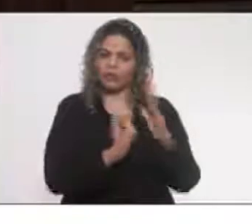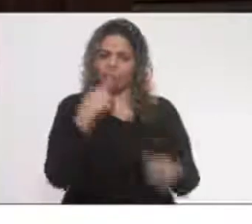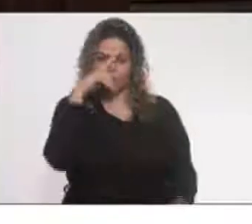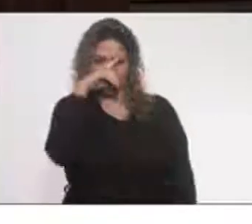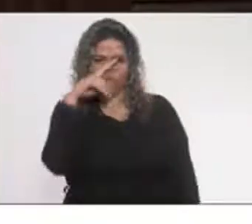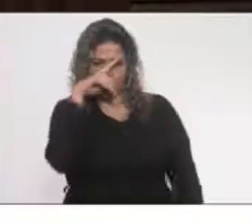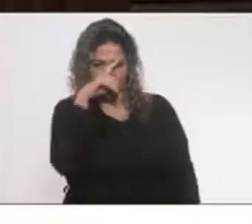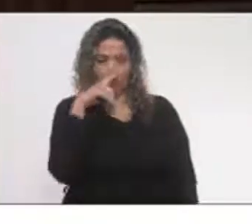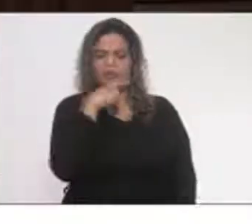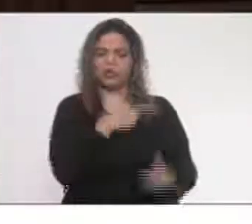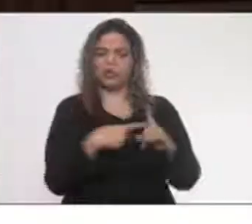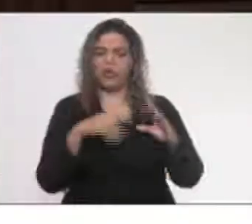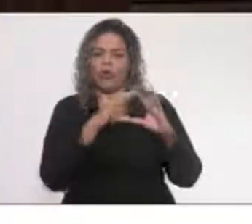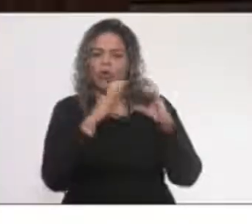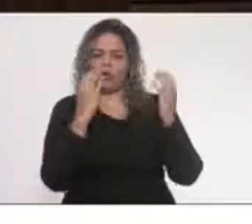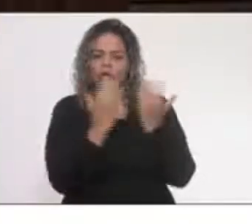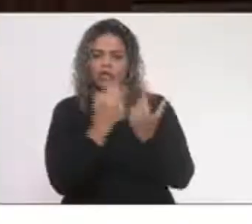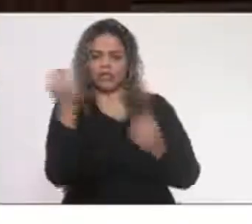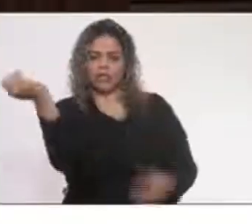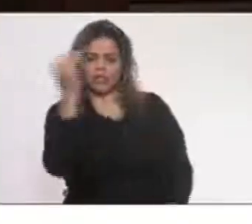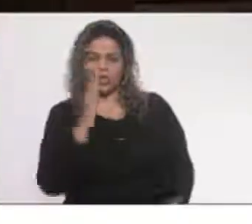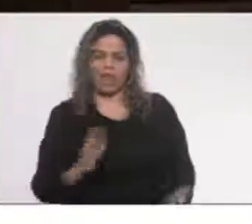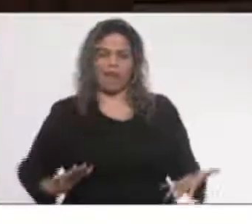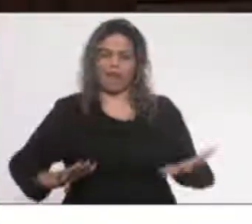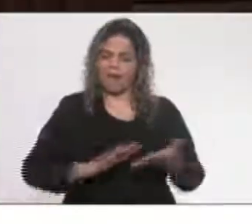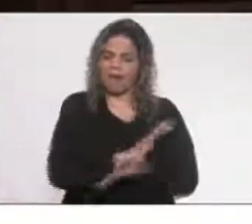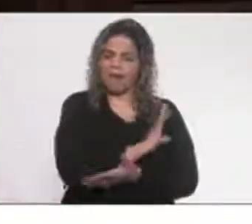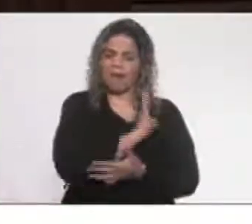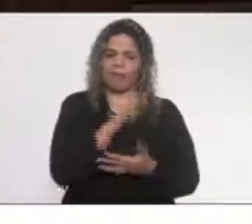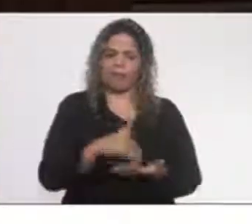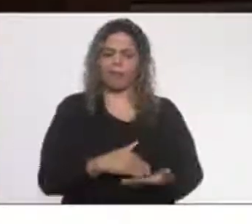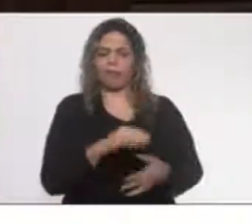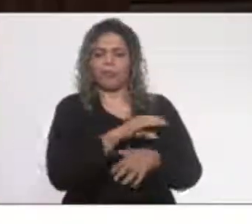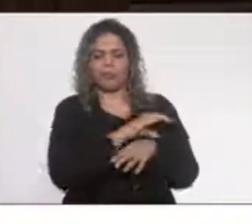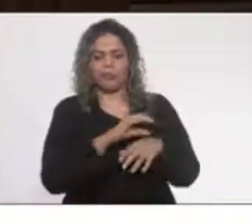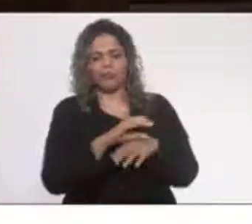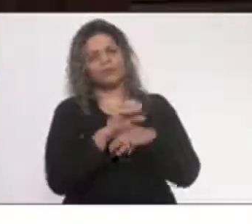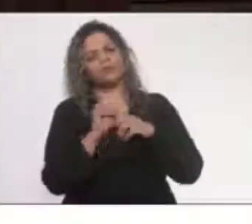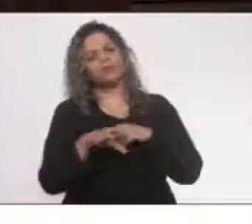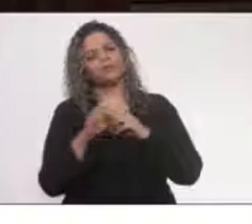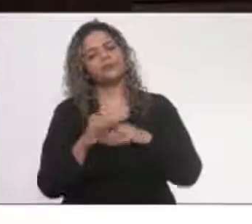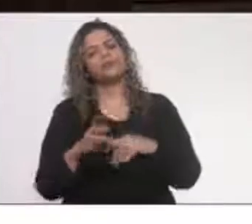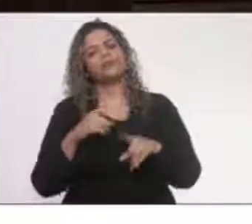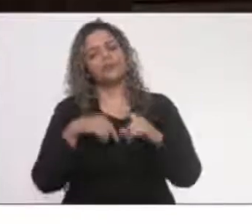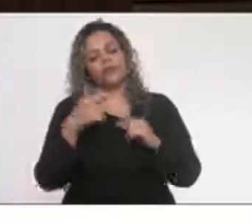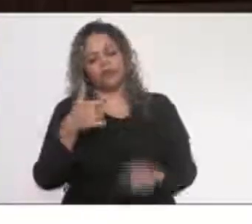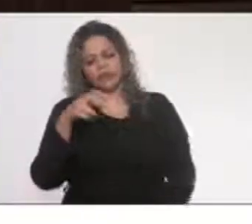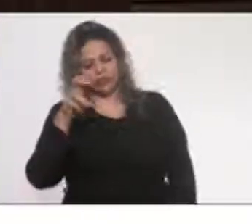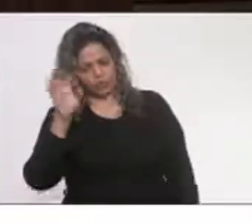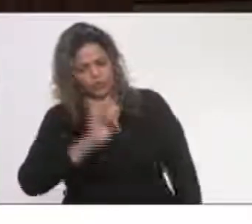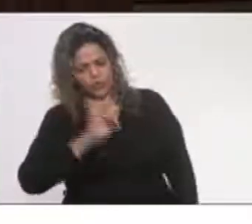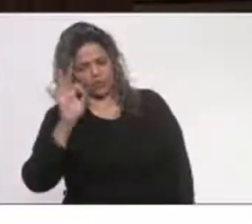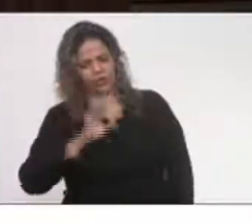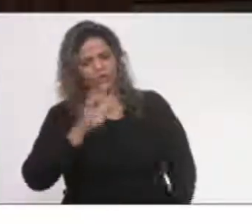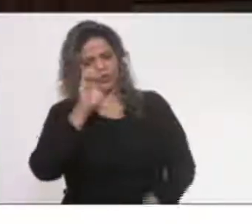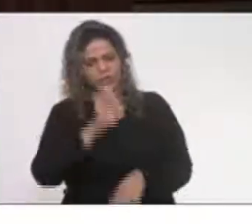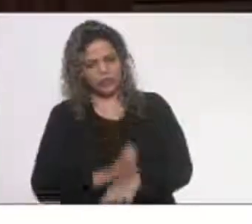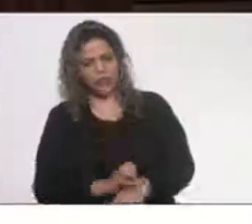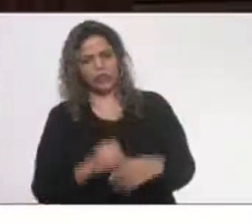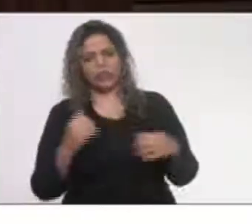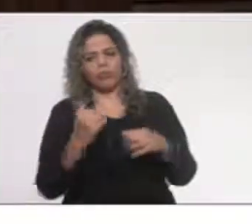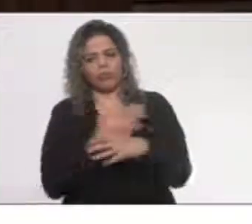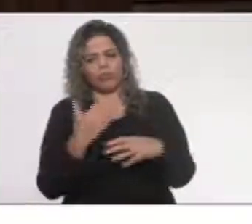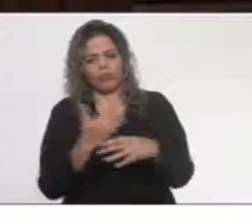sendo colocada no Congresso Nacional de acabar com a vinculação constitucional para a educação, ou seja, os 25% dos estados e dos municípios